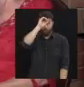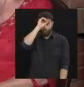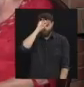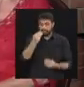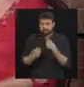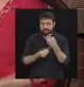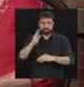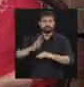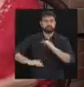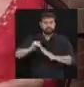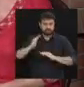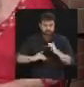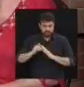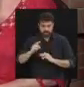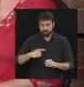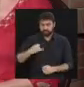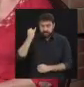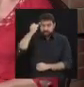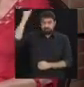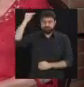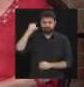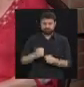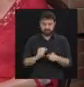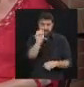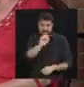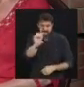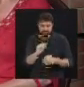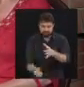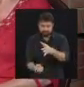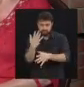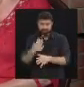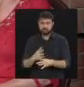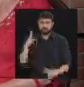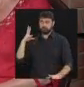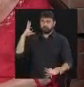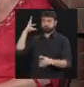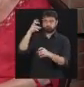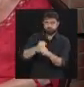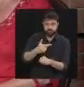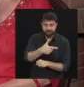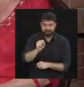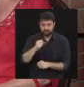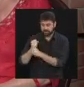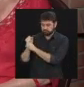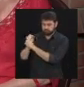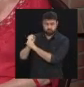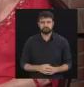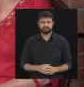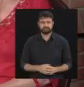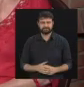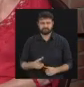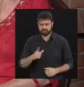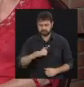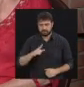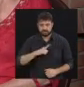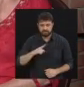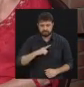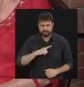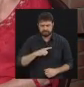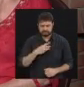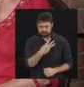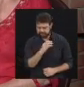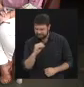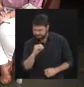podemos fazer? E disso surgiu a ideia da associação, que vai completar agora esse ano 20 anos, né? Temos aí